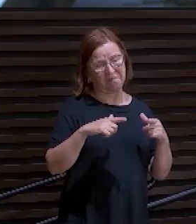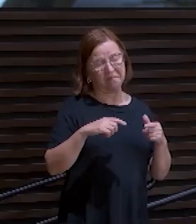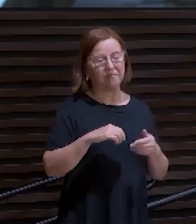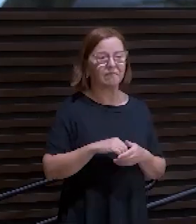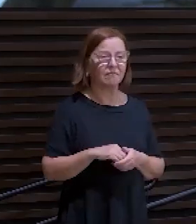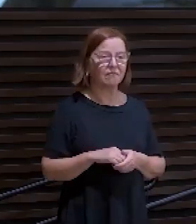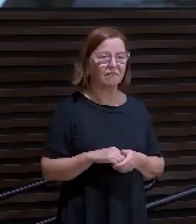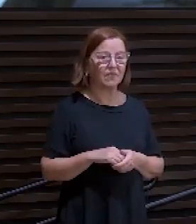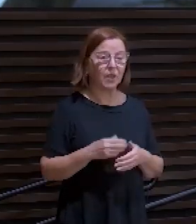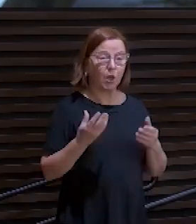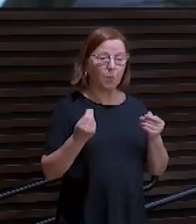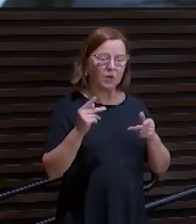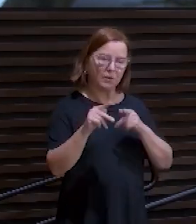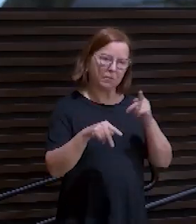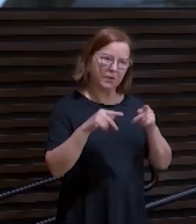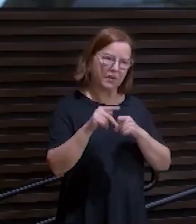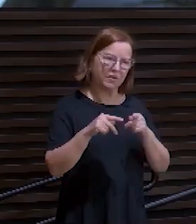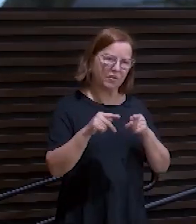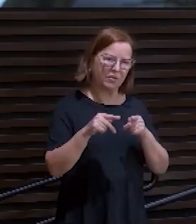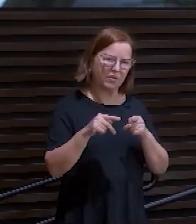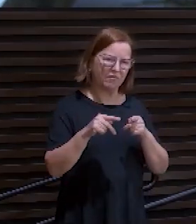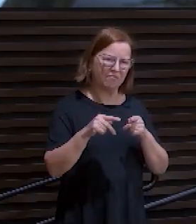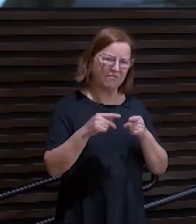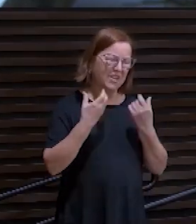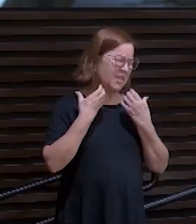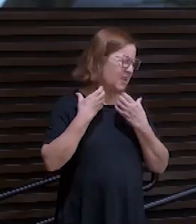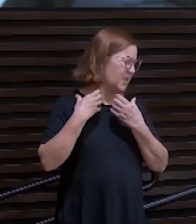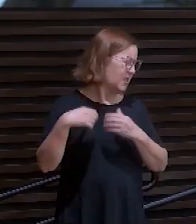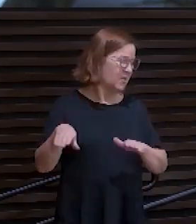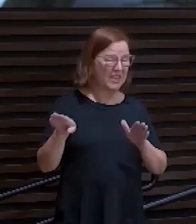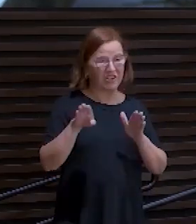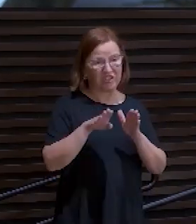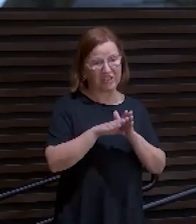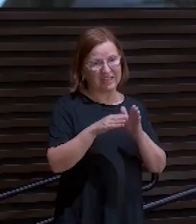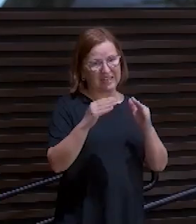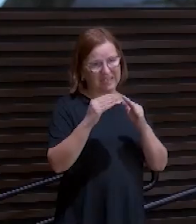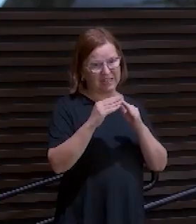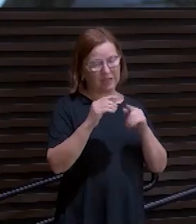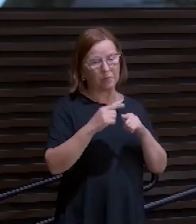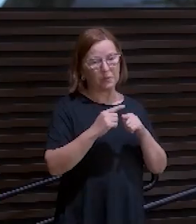Muitos anseiam por não chegar em casa, porque sabem que chegando,